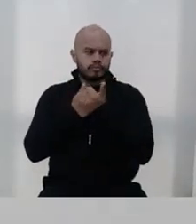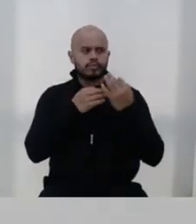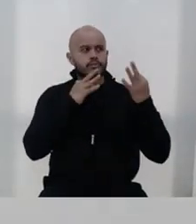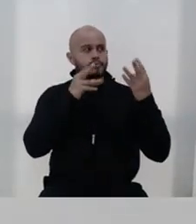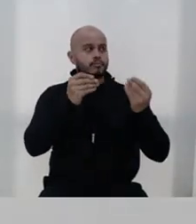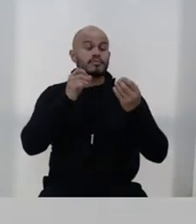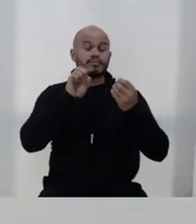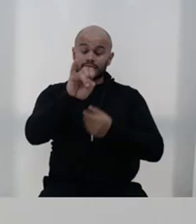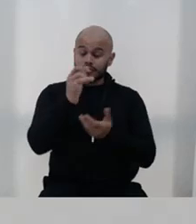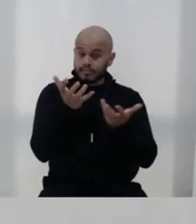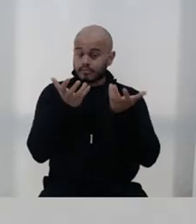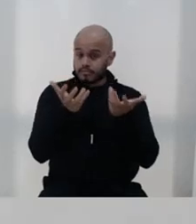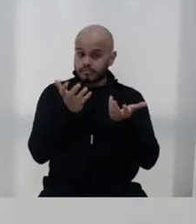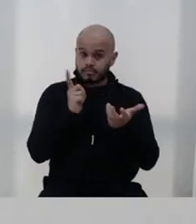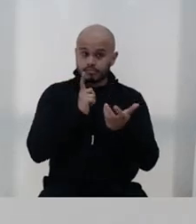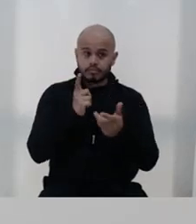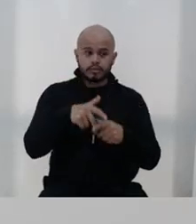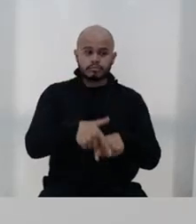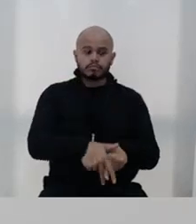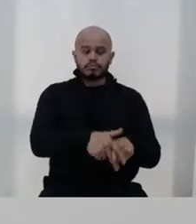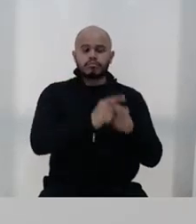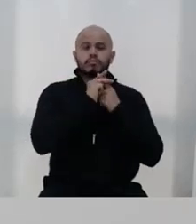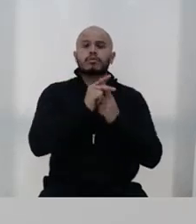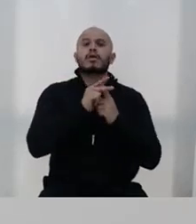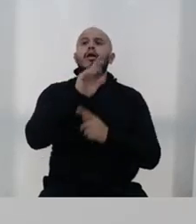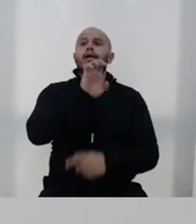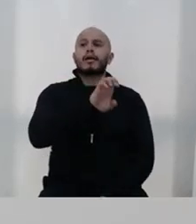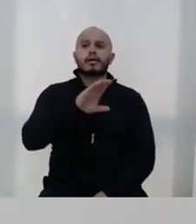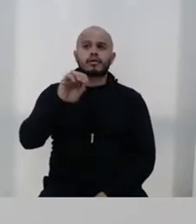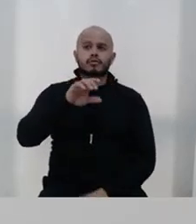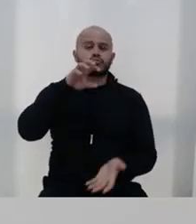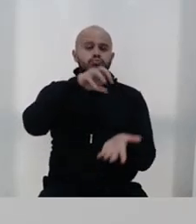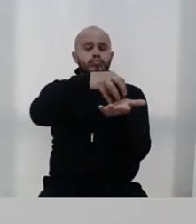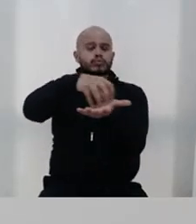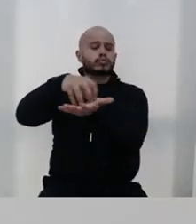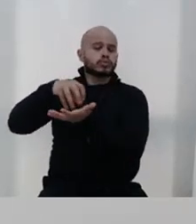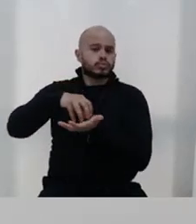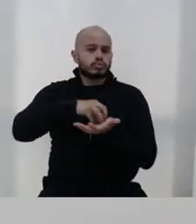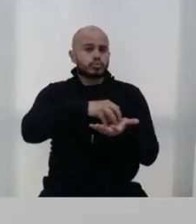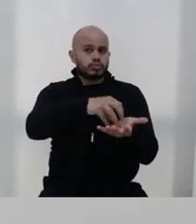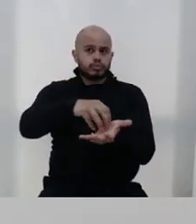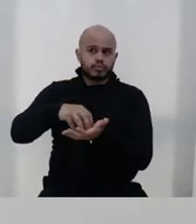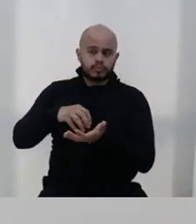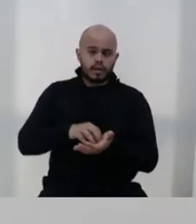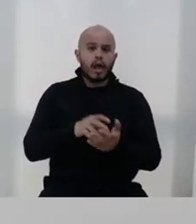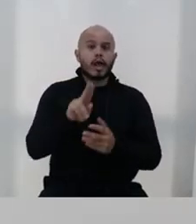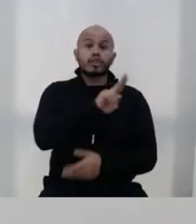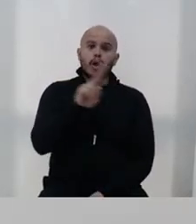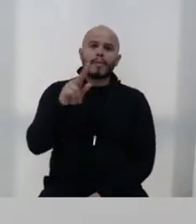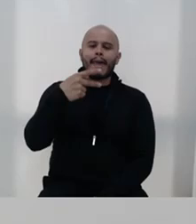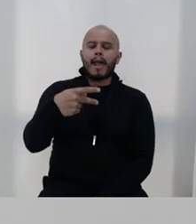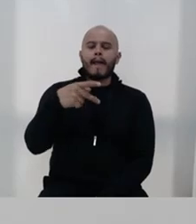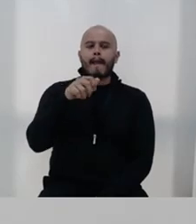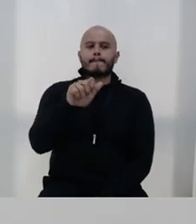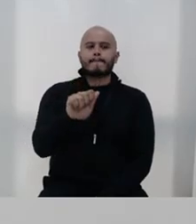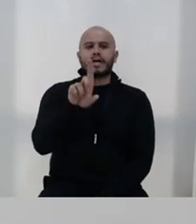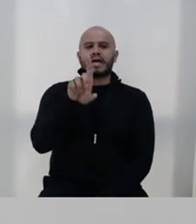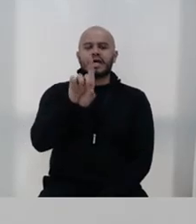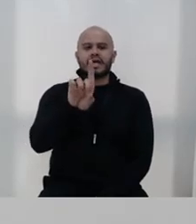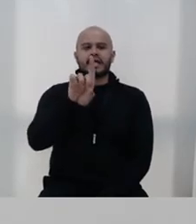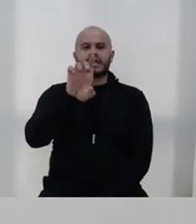queiram, de instalação desses econúcleos que estão sendo chamados pelo Ministério da Justiça de PADEFs. Então, nós tivemos a possibilidade